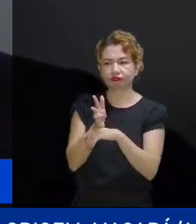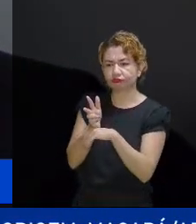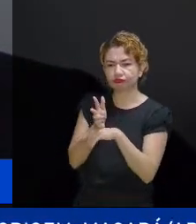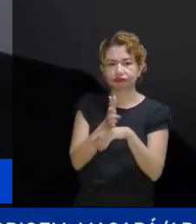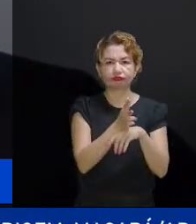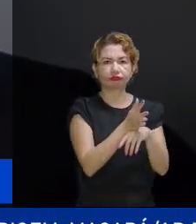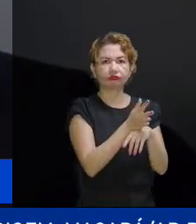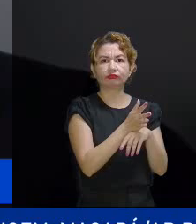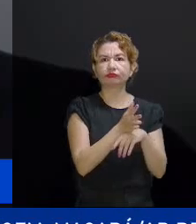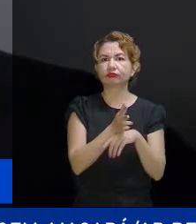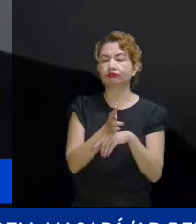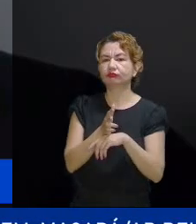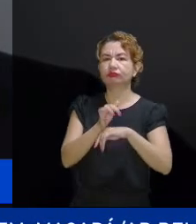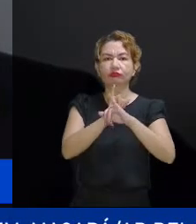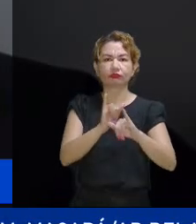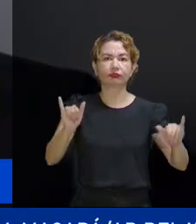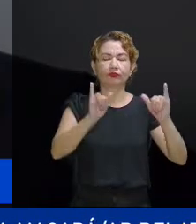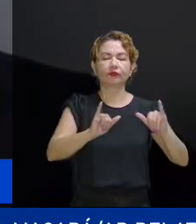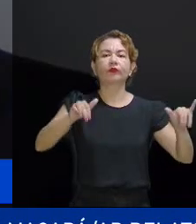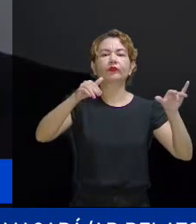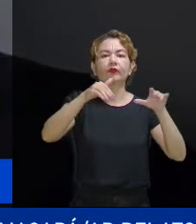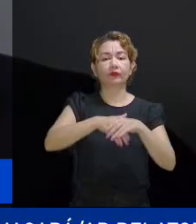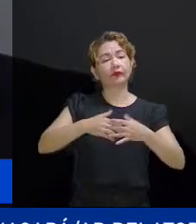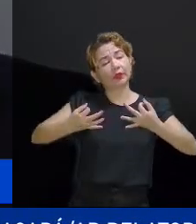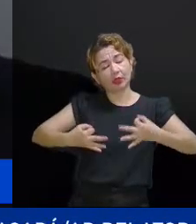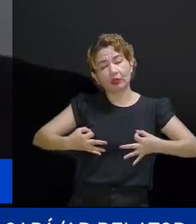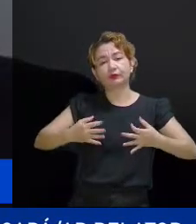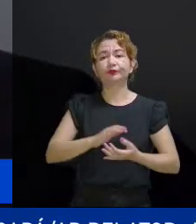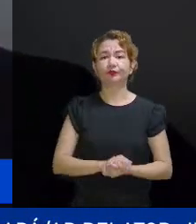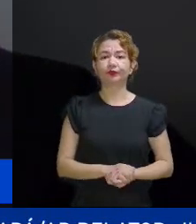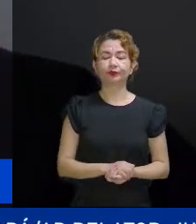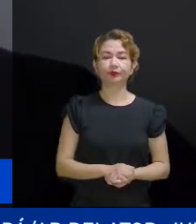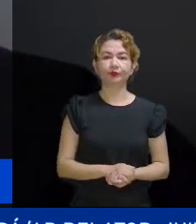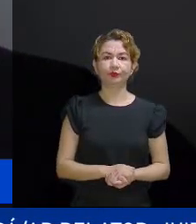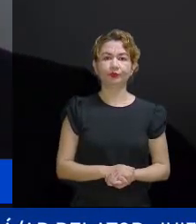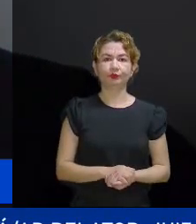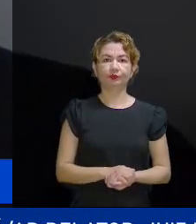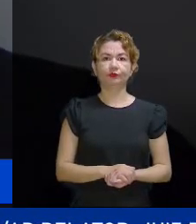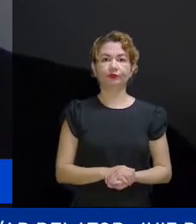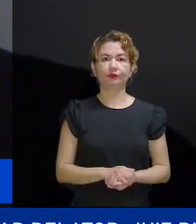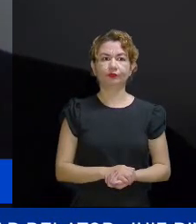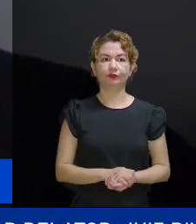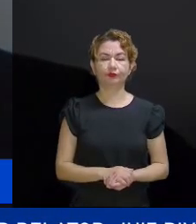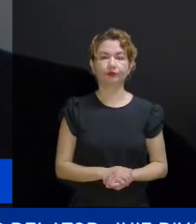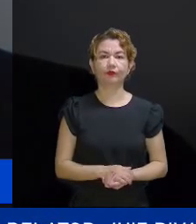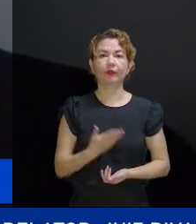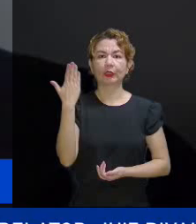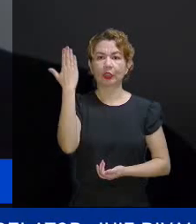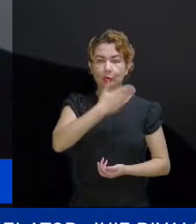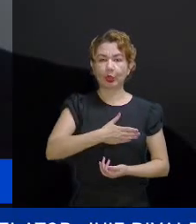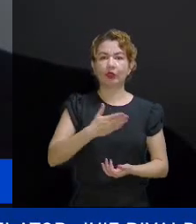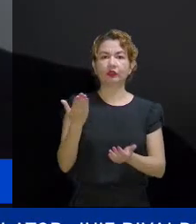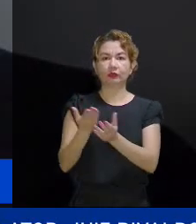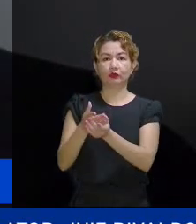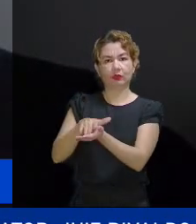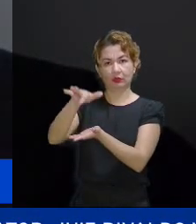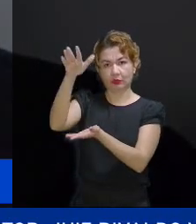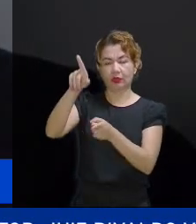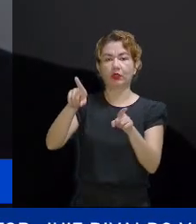imagens de prédio público em propaganda eleitoral seja considerada ilícita. As parcas provas constantes nos